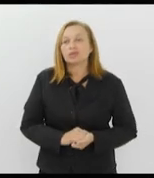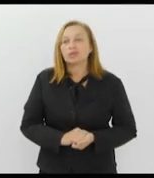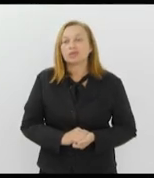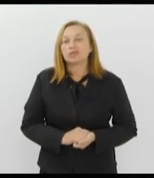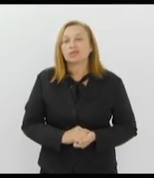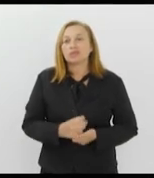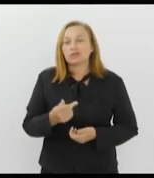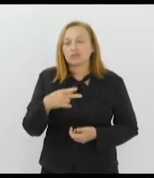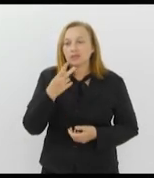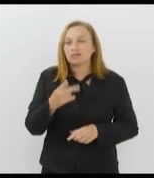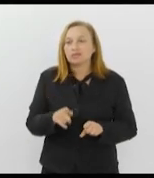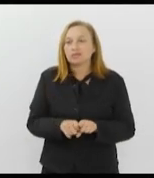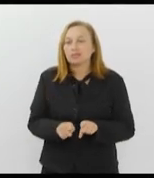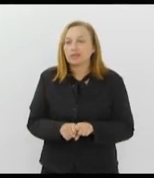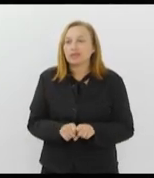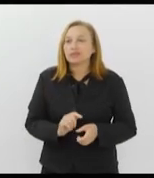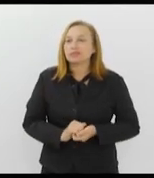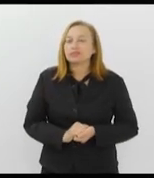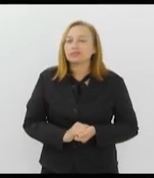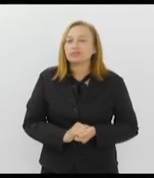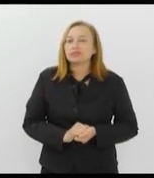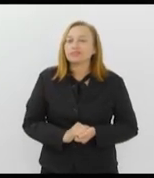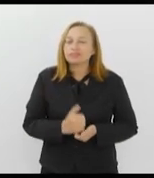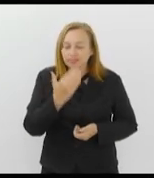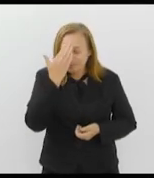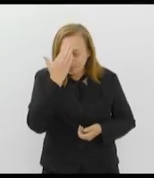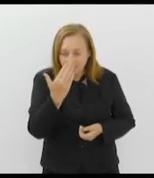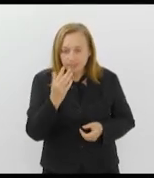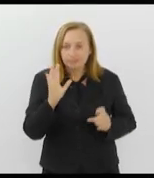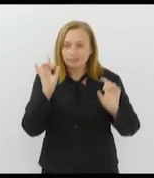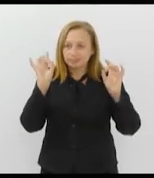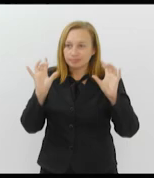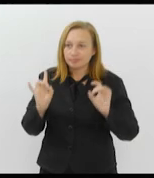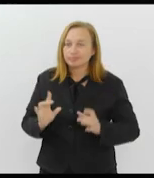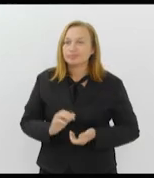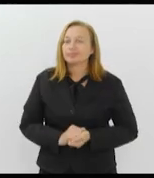faço também um agradecimento especial,